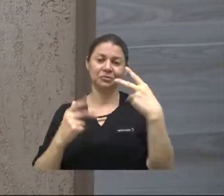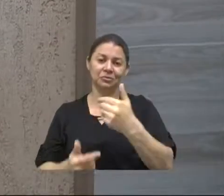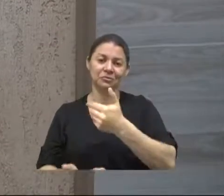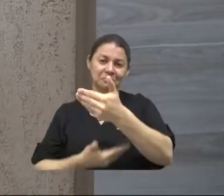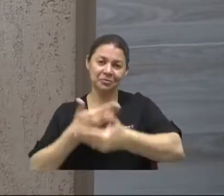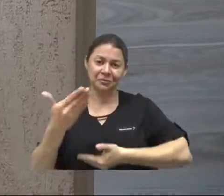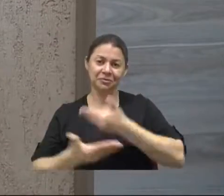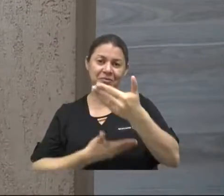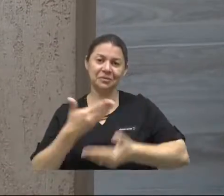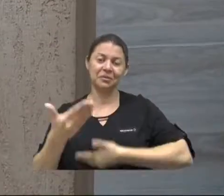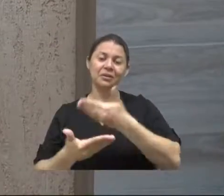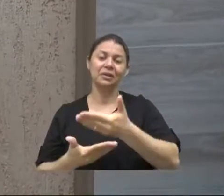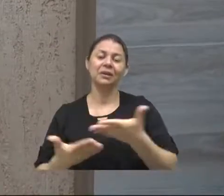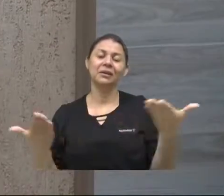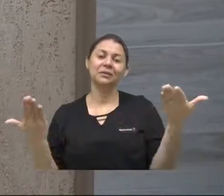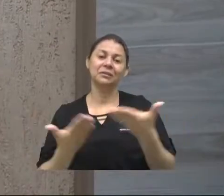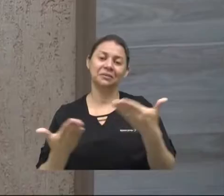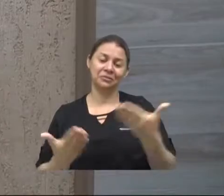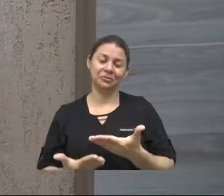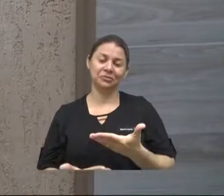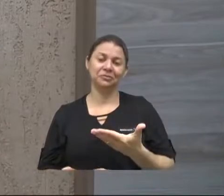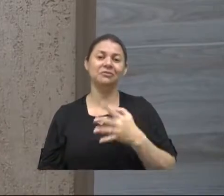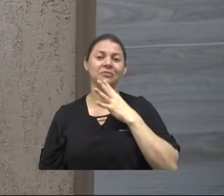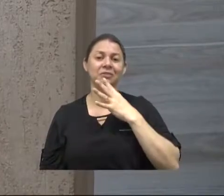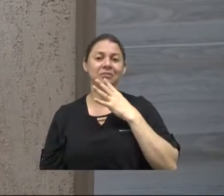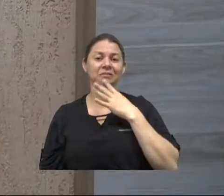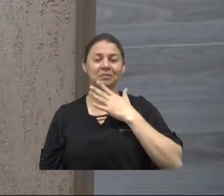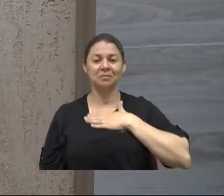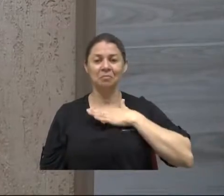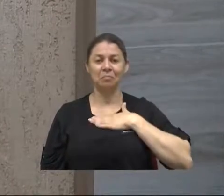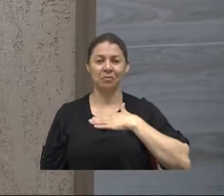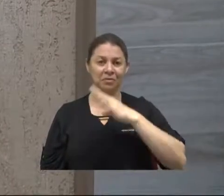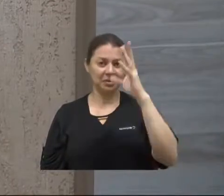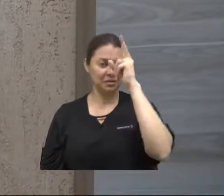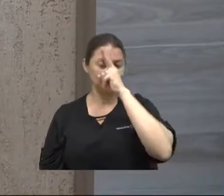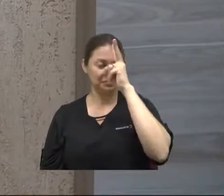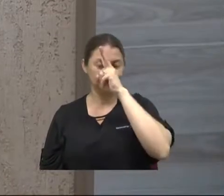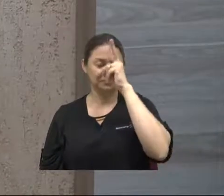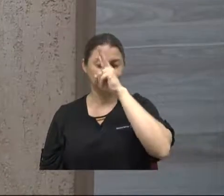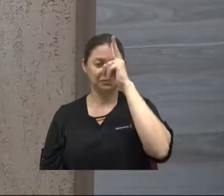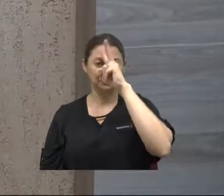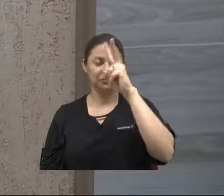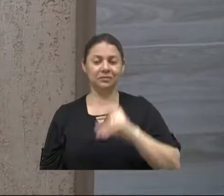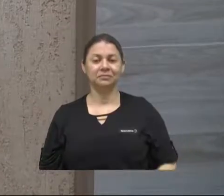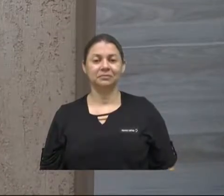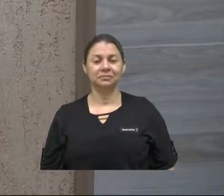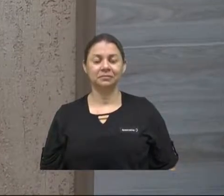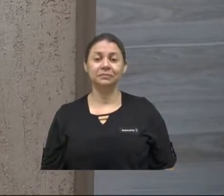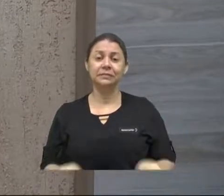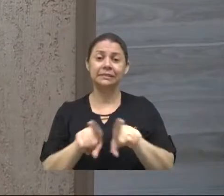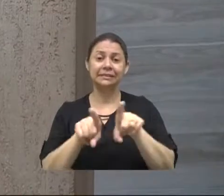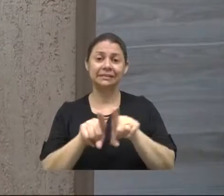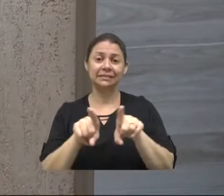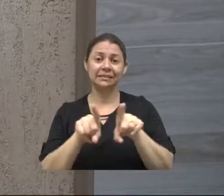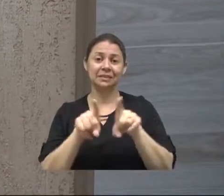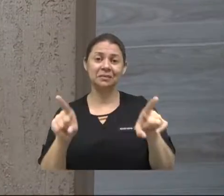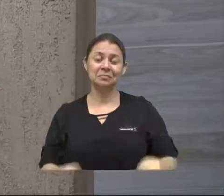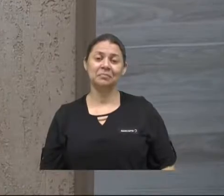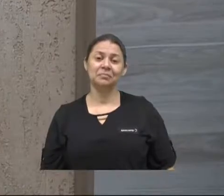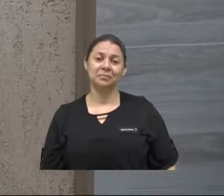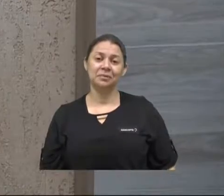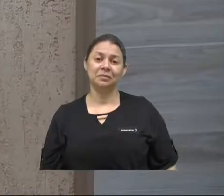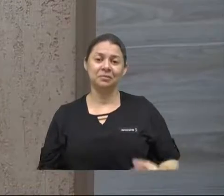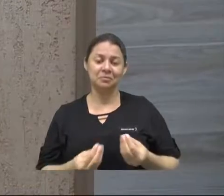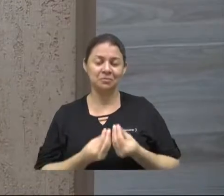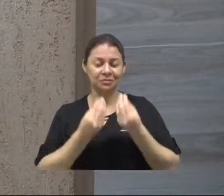permitem engrandecer minha história com os retalhos deixados em mim. Que eu também possa deixar pedacinhos de